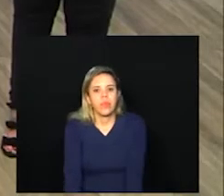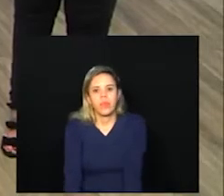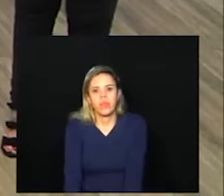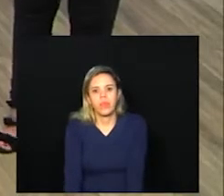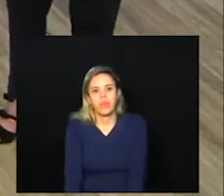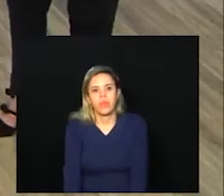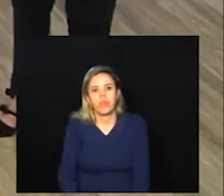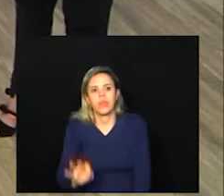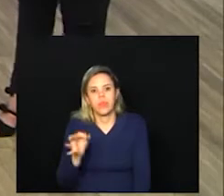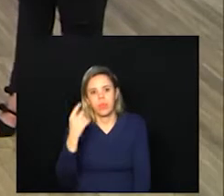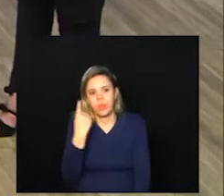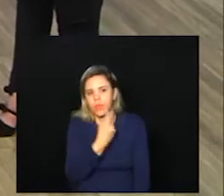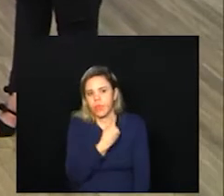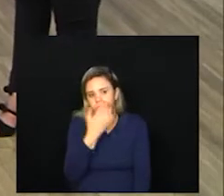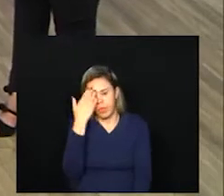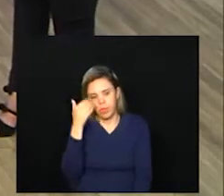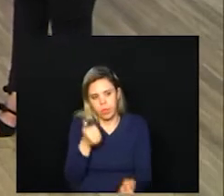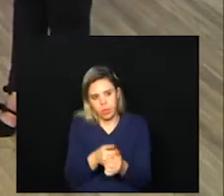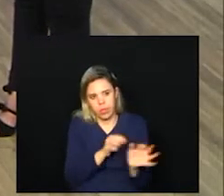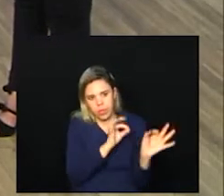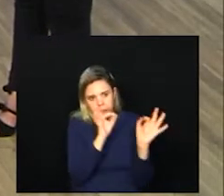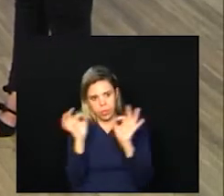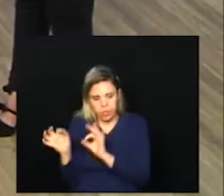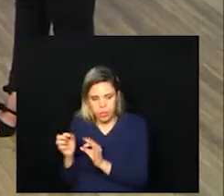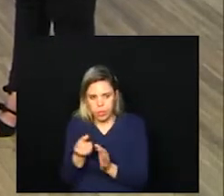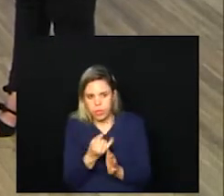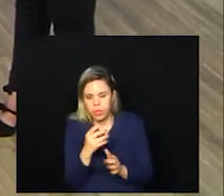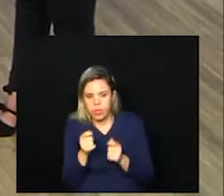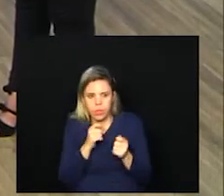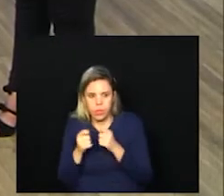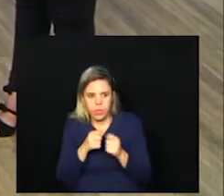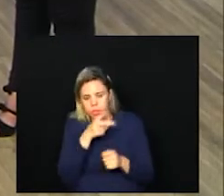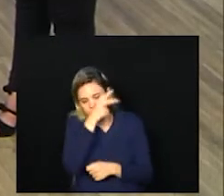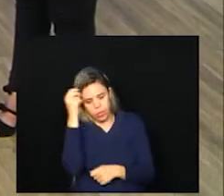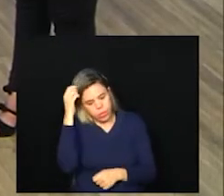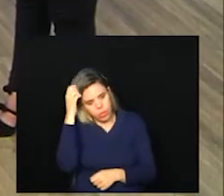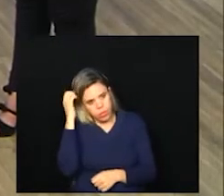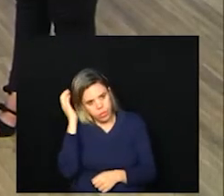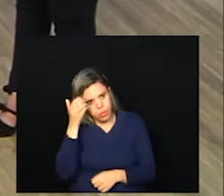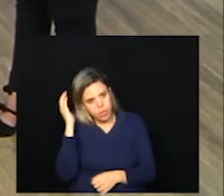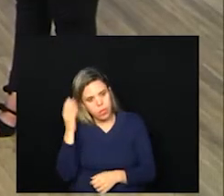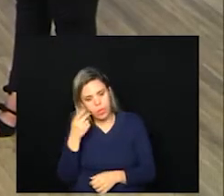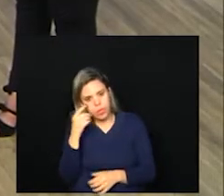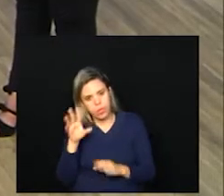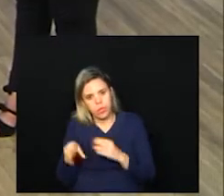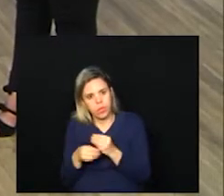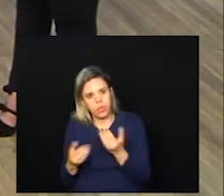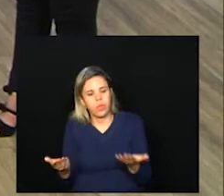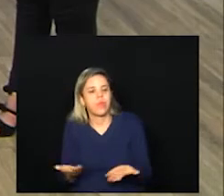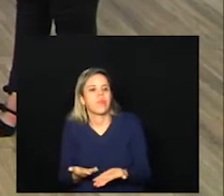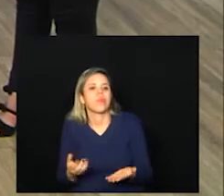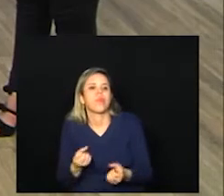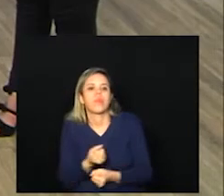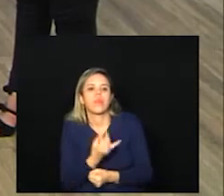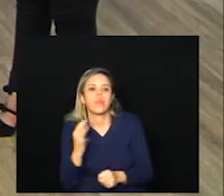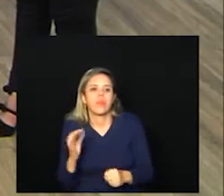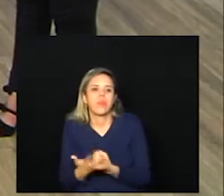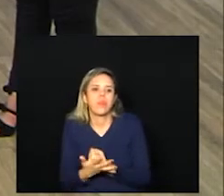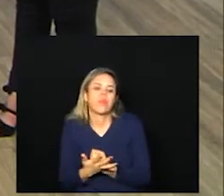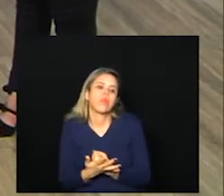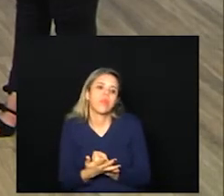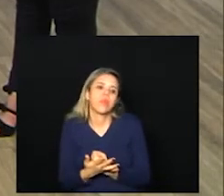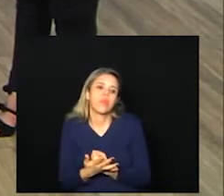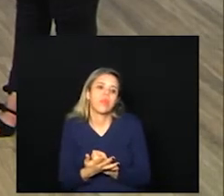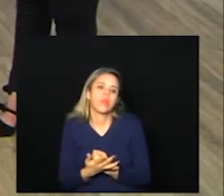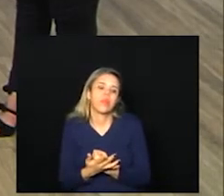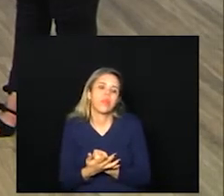Tá certo, então, Mina Abreu, acompanhamos uma parte da coletiva do prefeito Dário Saad. Vamos atualizar agora os casos da Covid-19